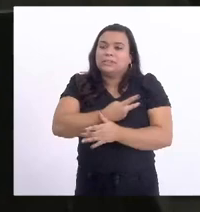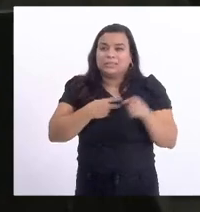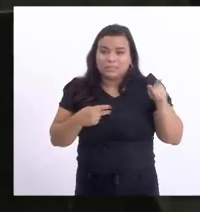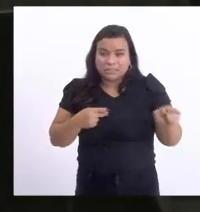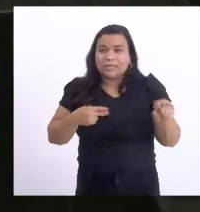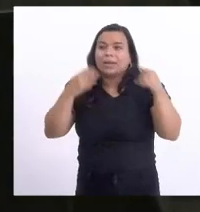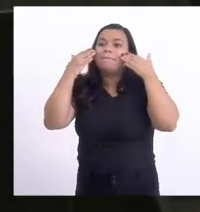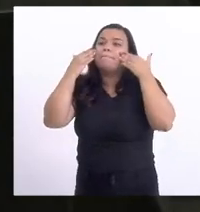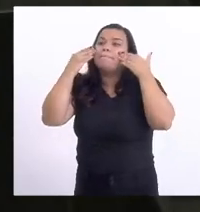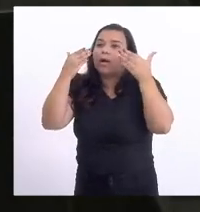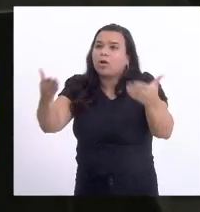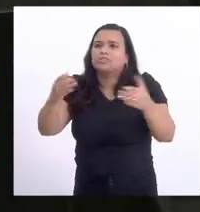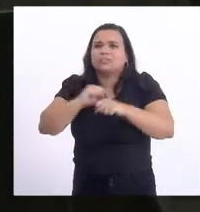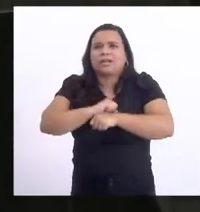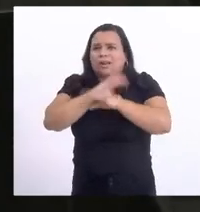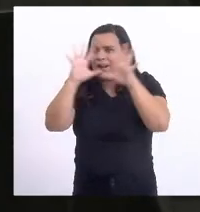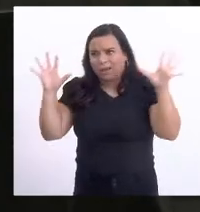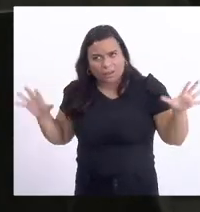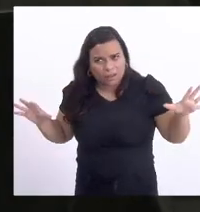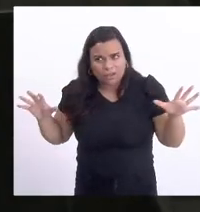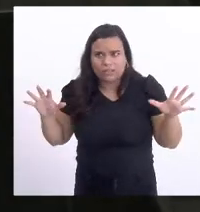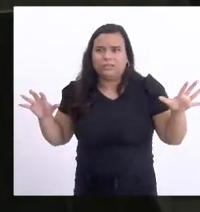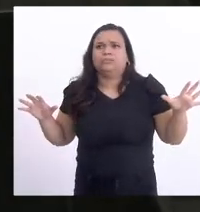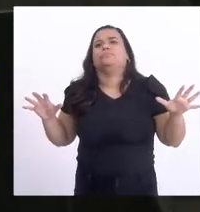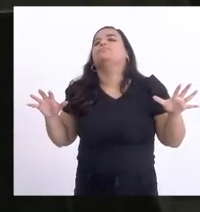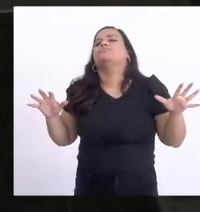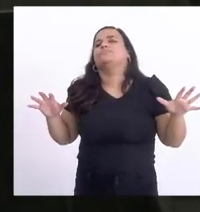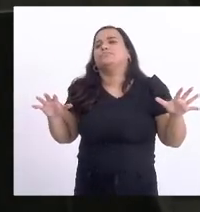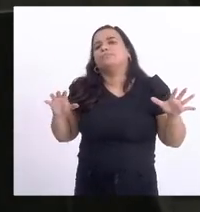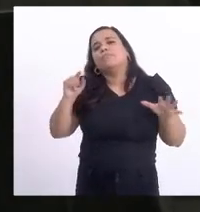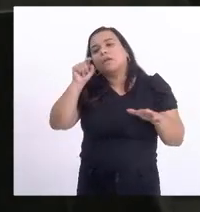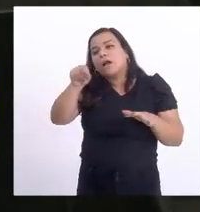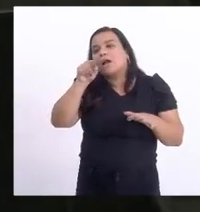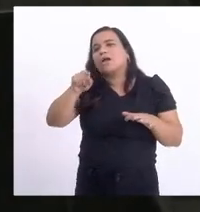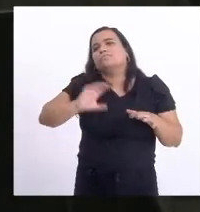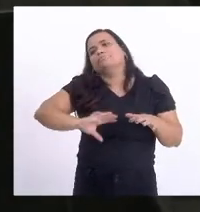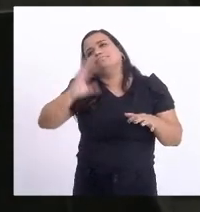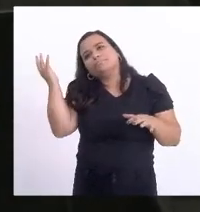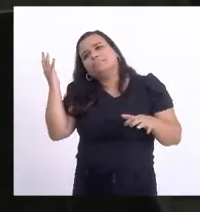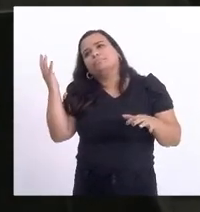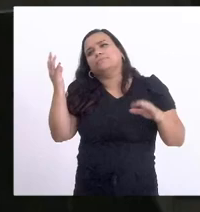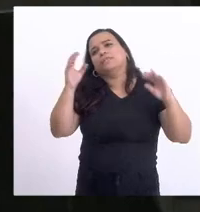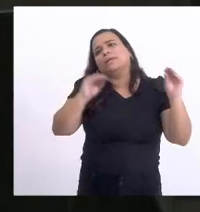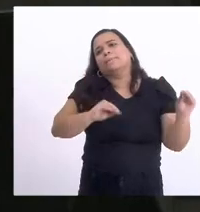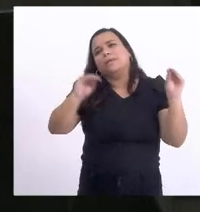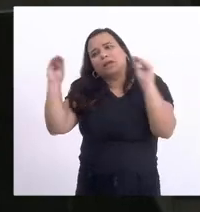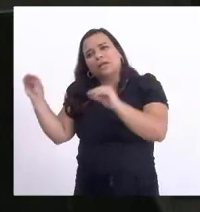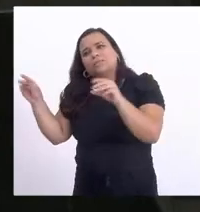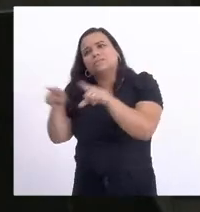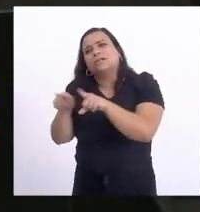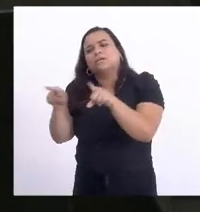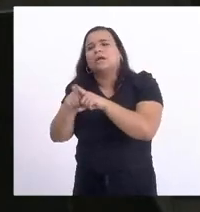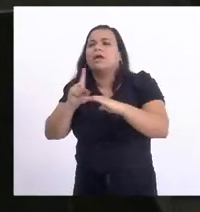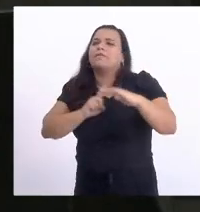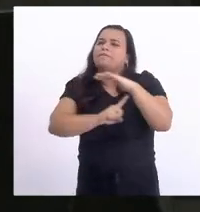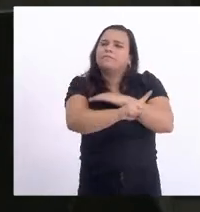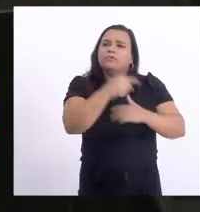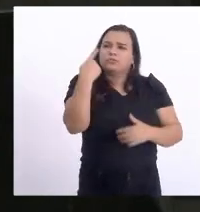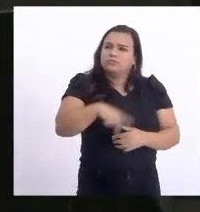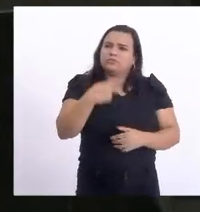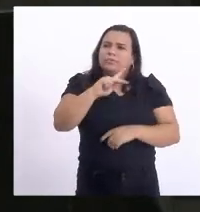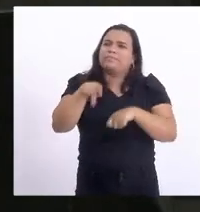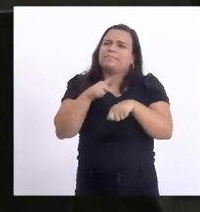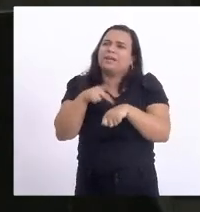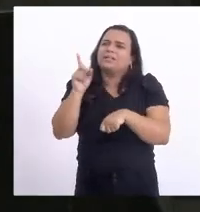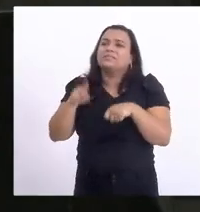modo disparado o quanto que a situação da imigração do refúgio no nosso país é extremamente